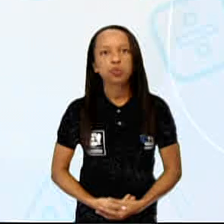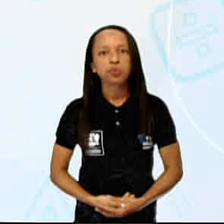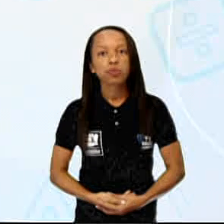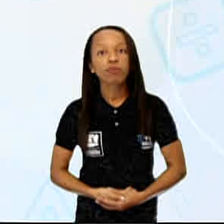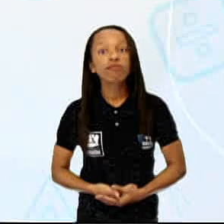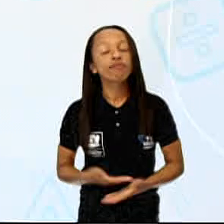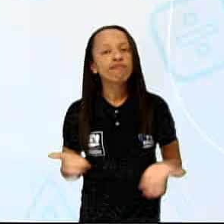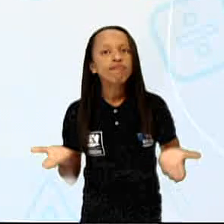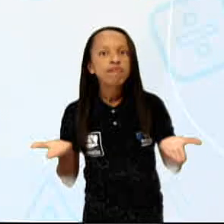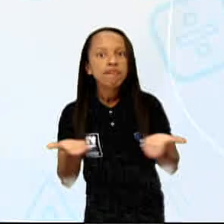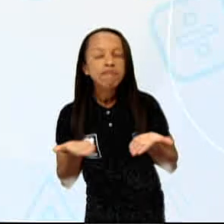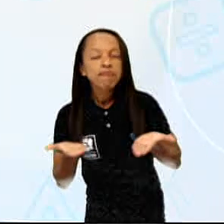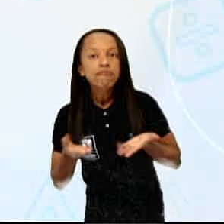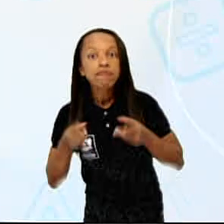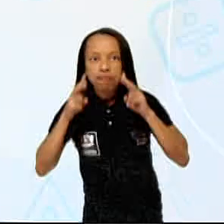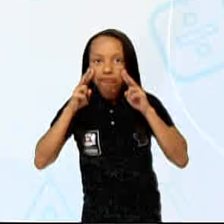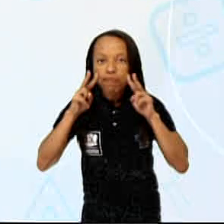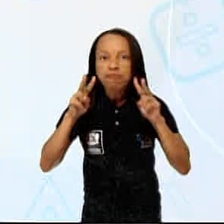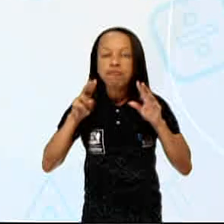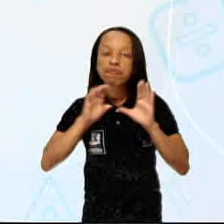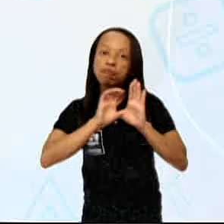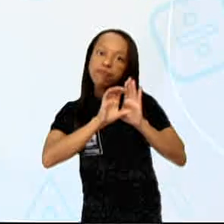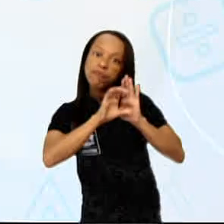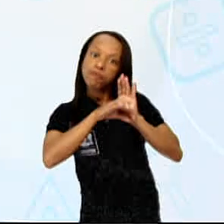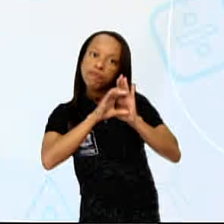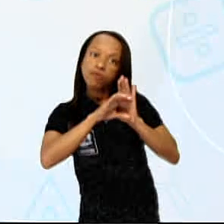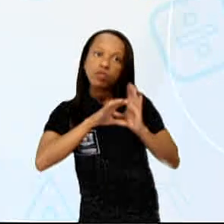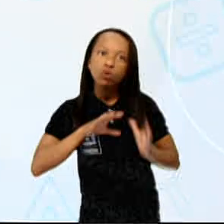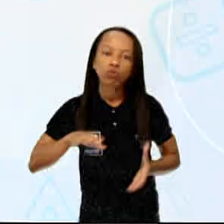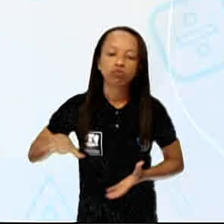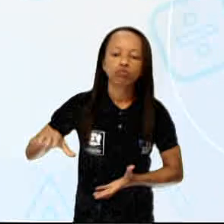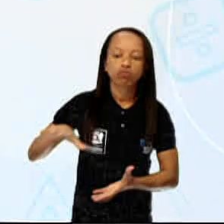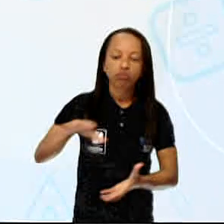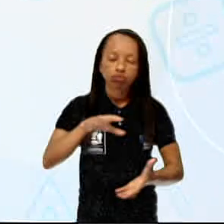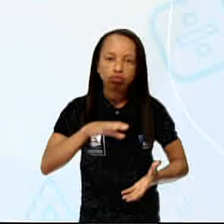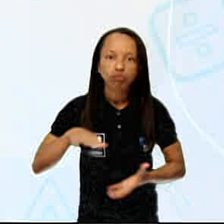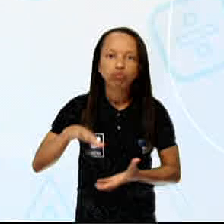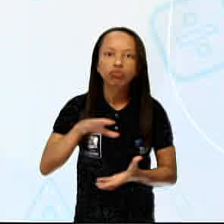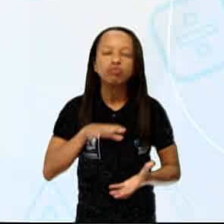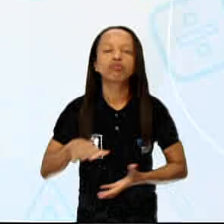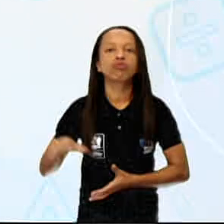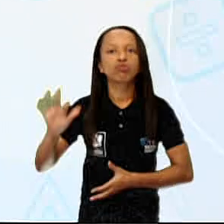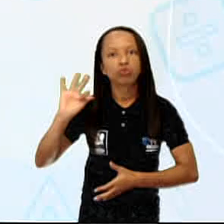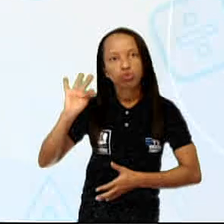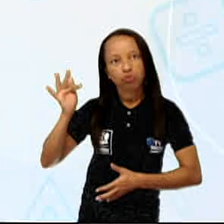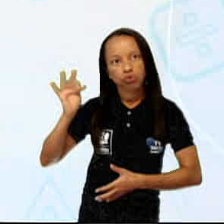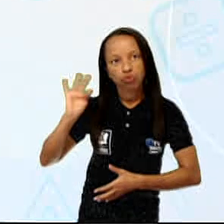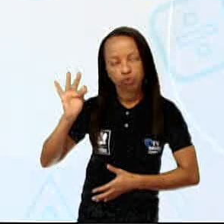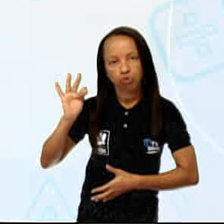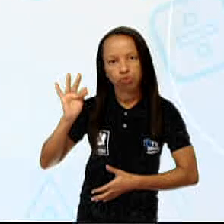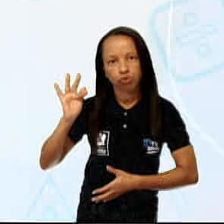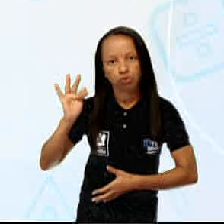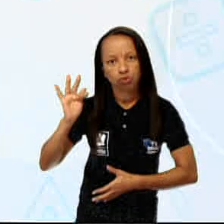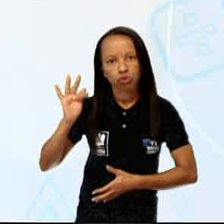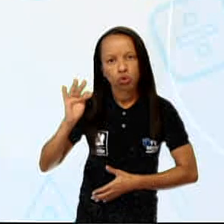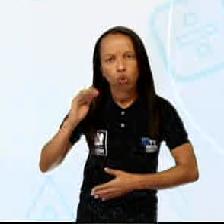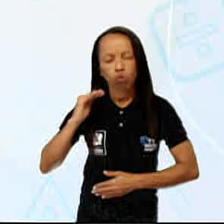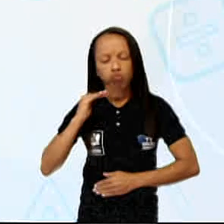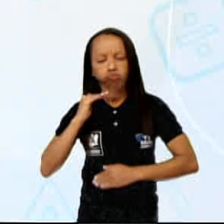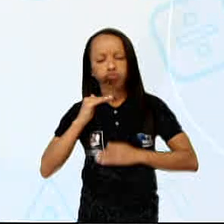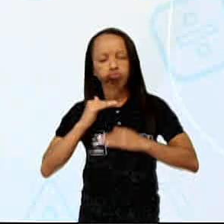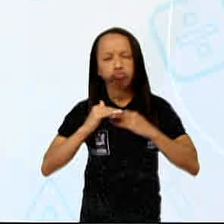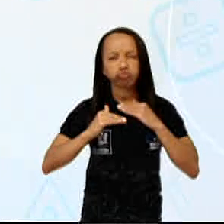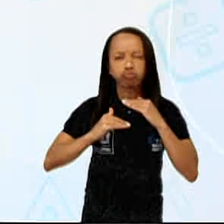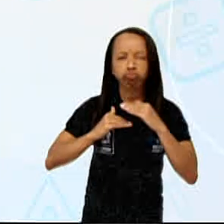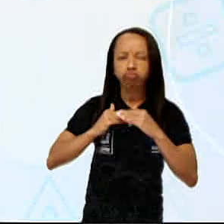Aqui a gente vai ver o conceito de Revolução Francesa. A Revolução Francesa foi um processo.